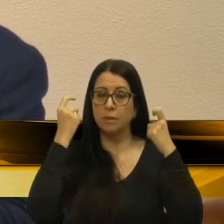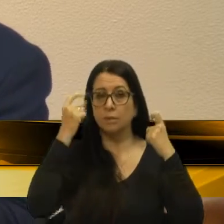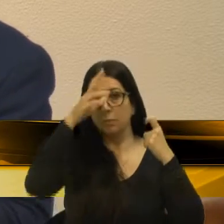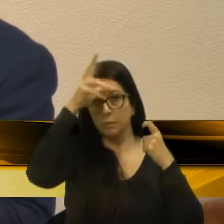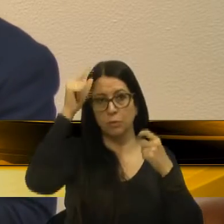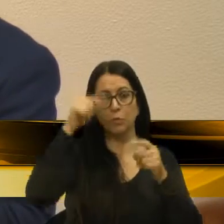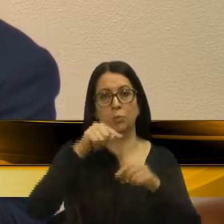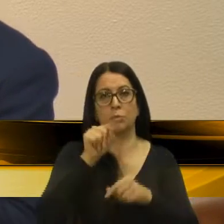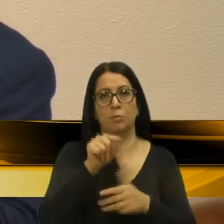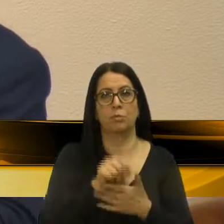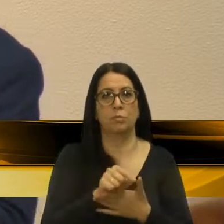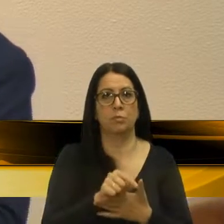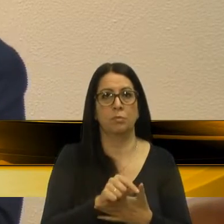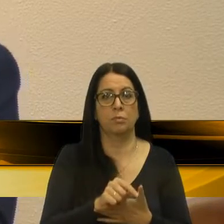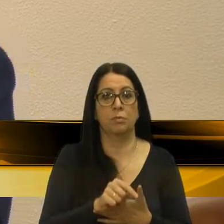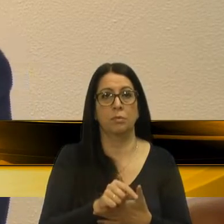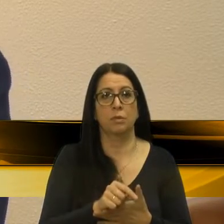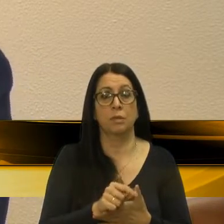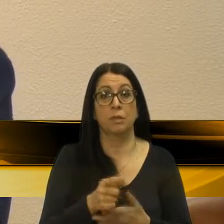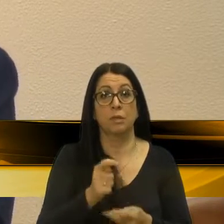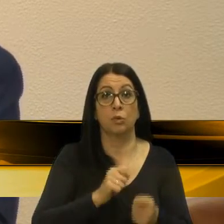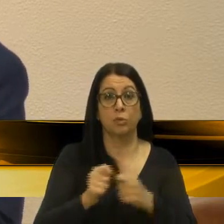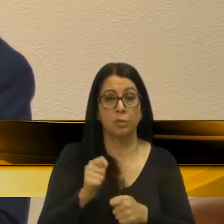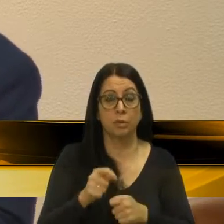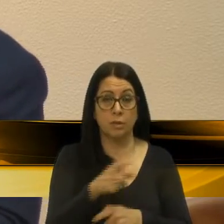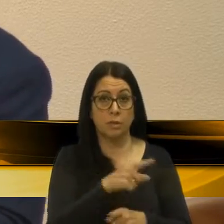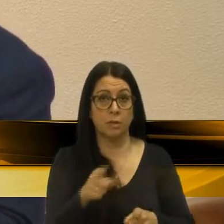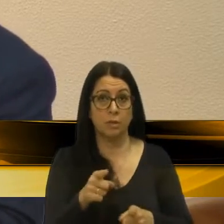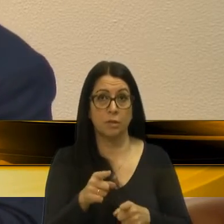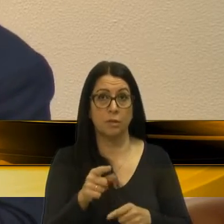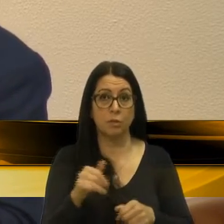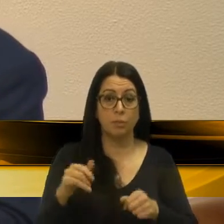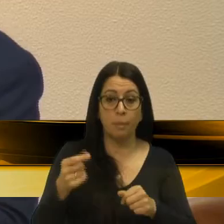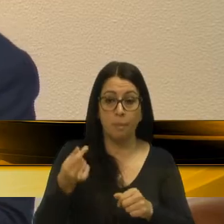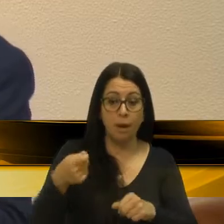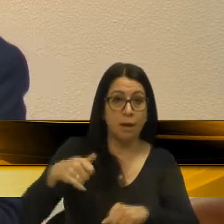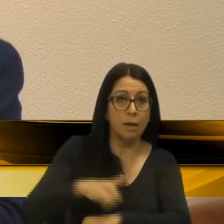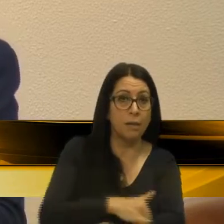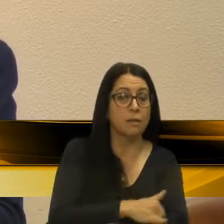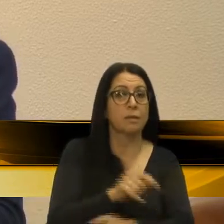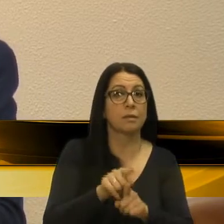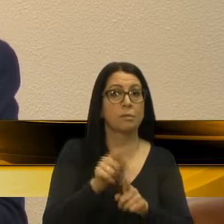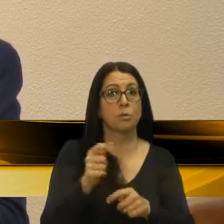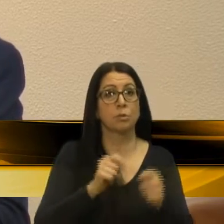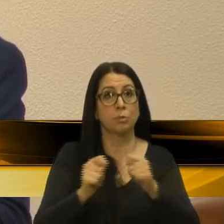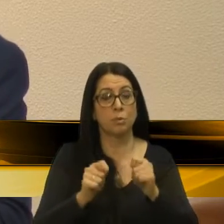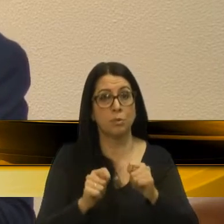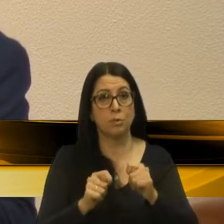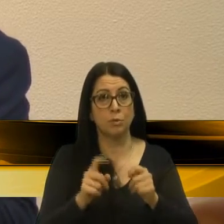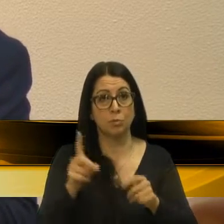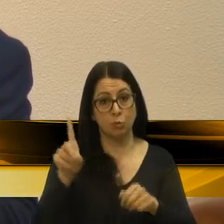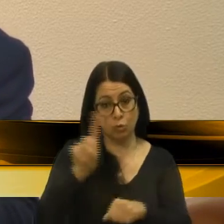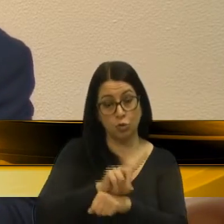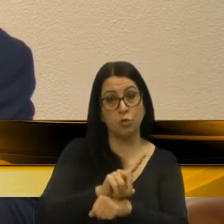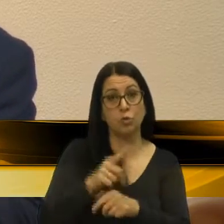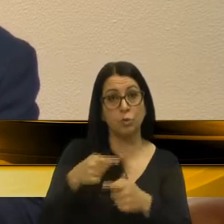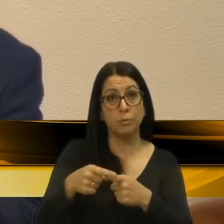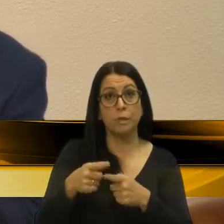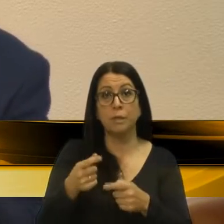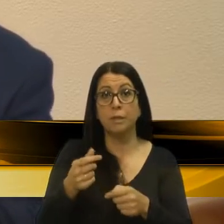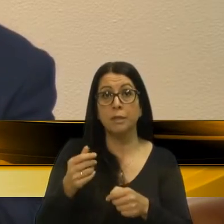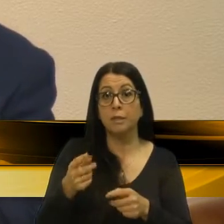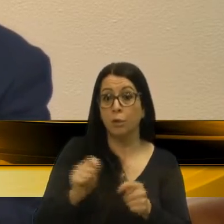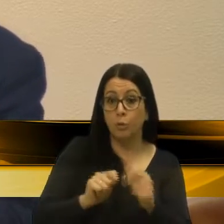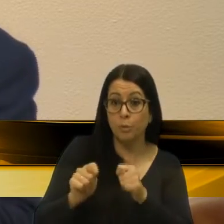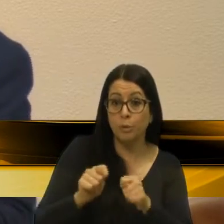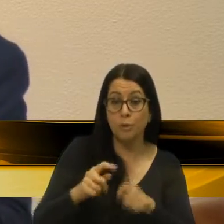isso, mas se economizasse um pouquinho em passagem aérea, se economizasse um pouquinho em diárias, se economizasse um pouquinho no